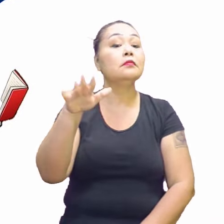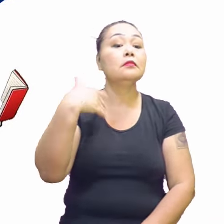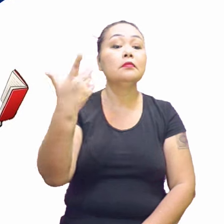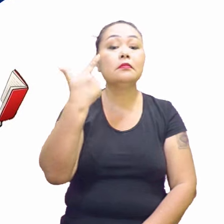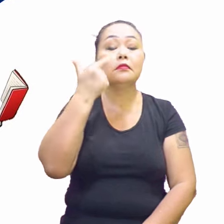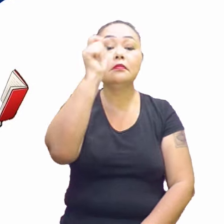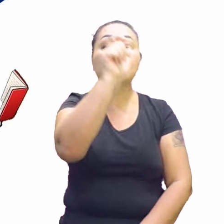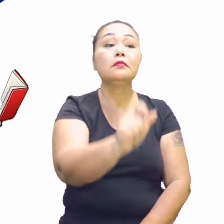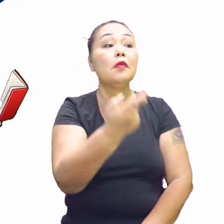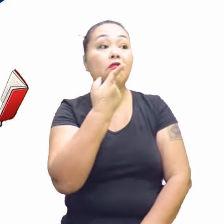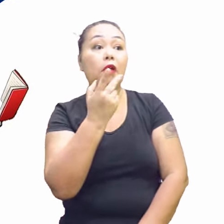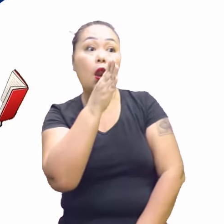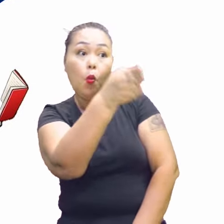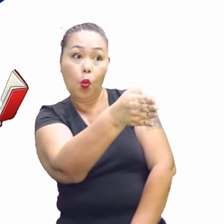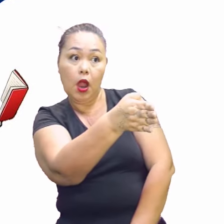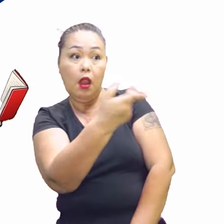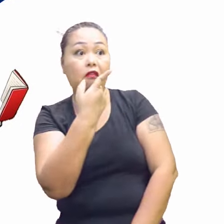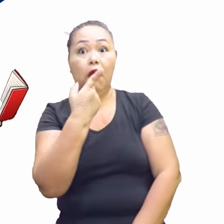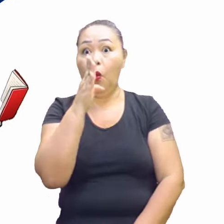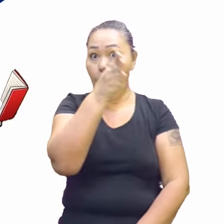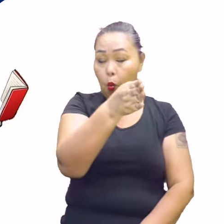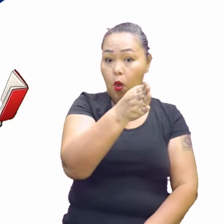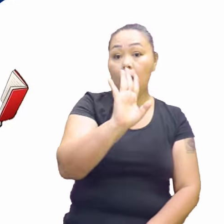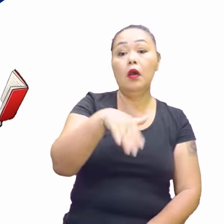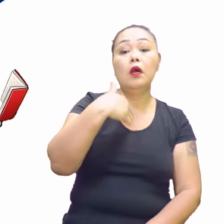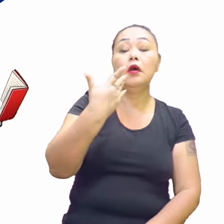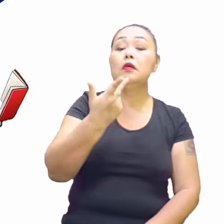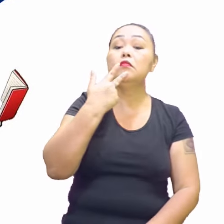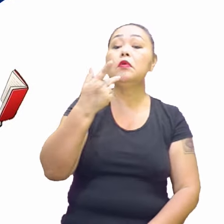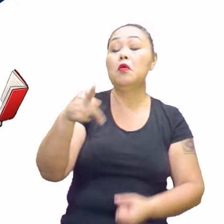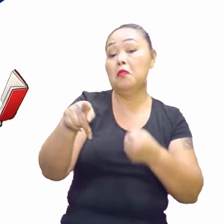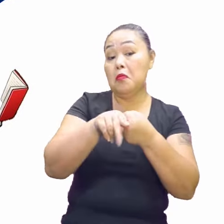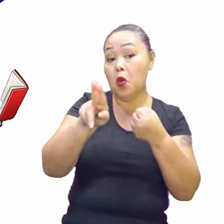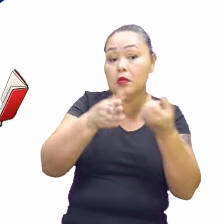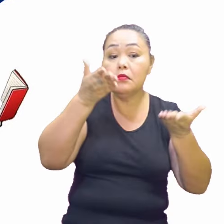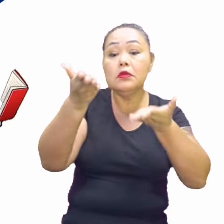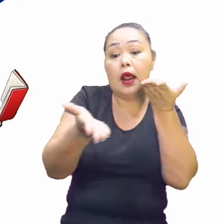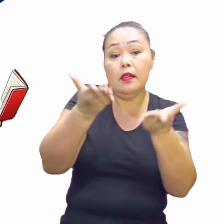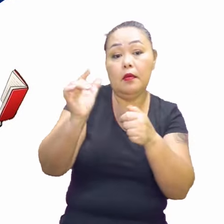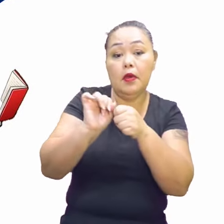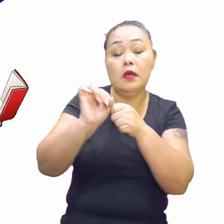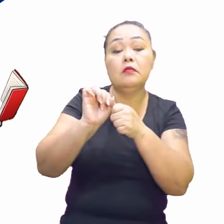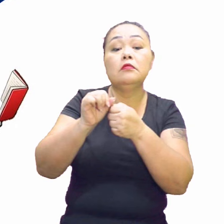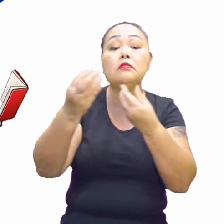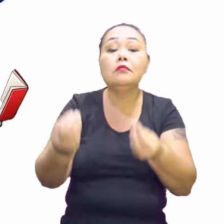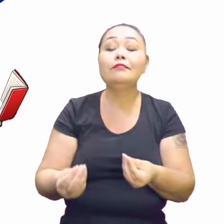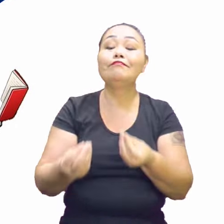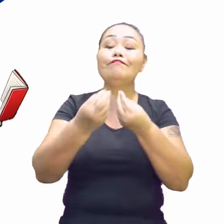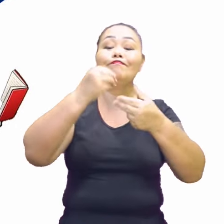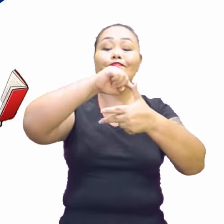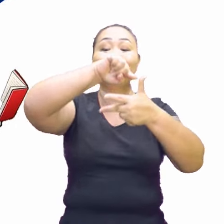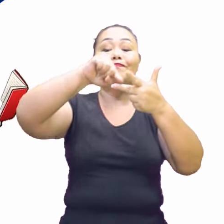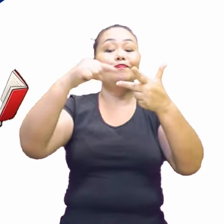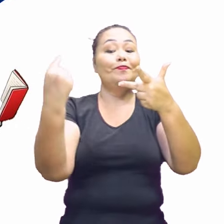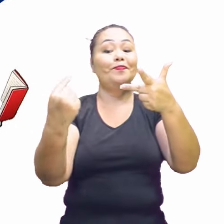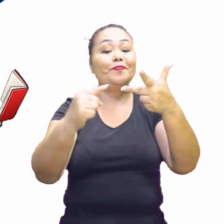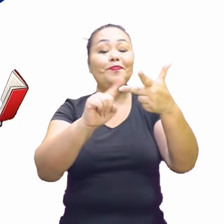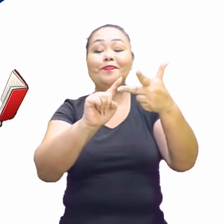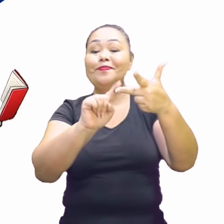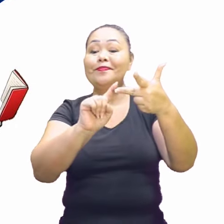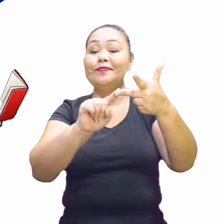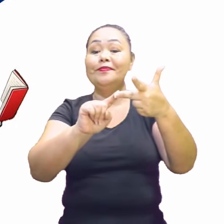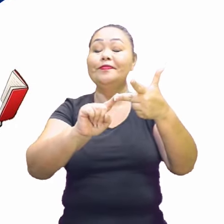à pessoa com quem falamos, né? Porém, esse pronome de tratamento recebe conjugação na terceira